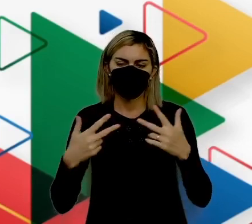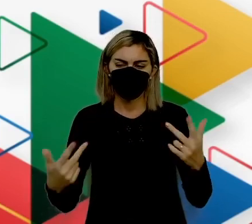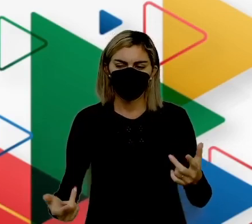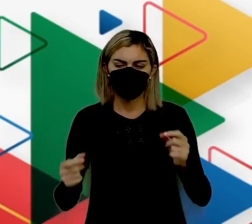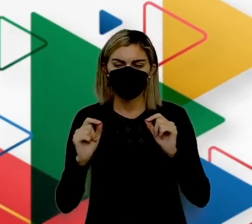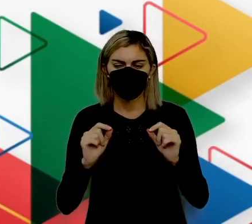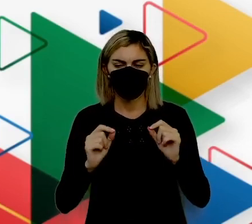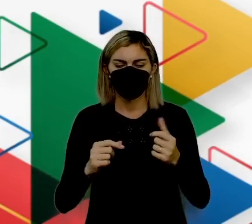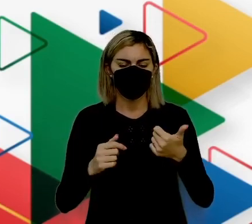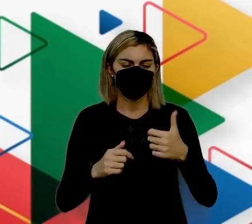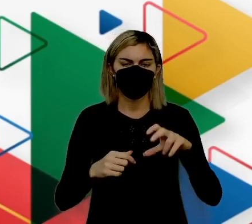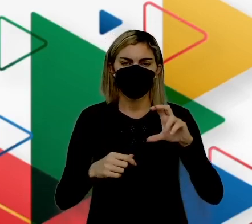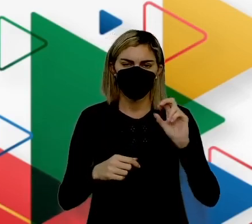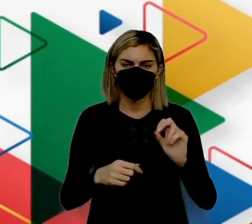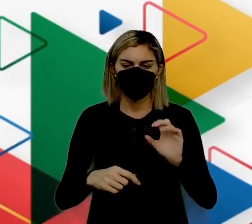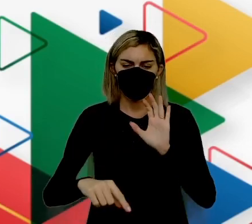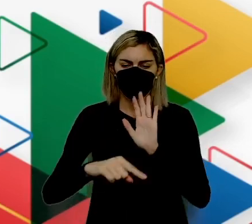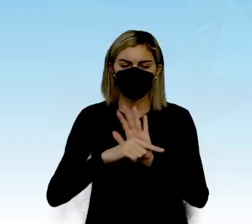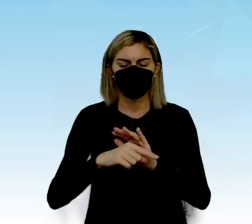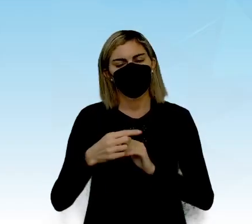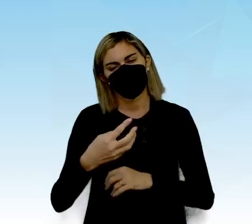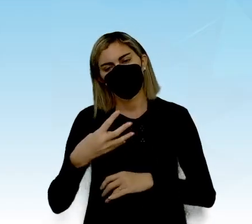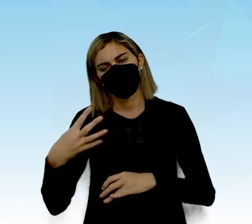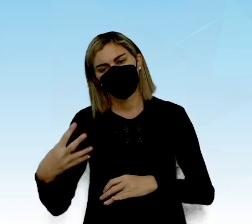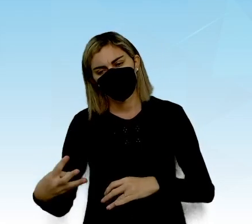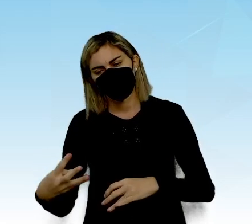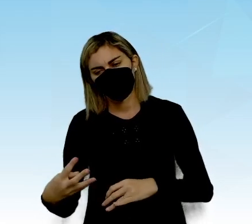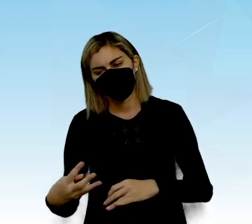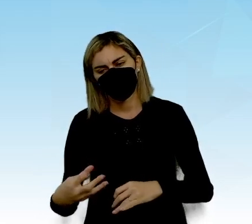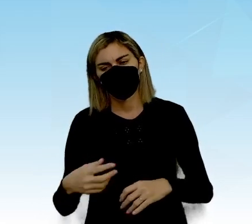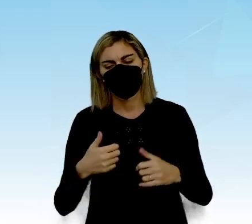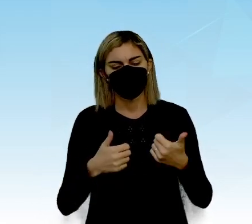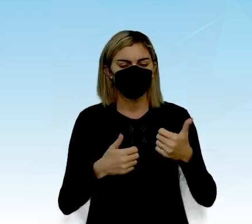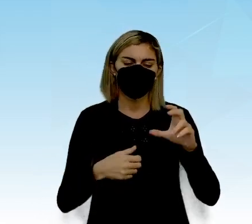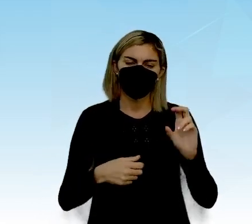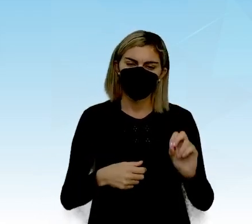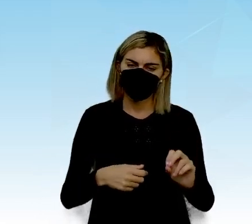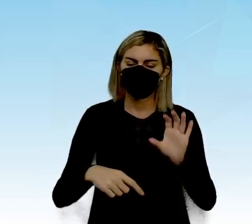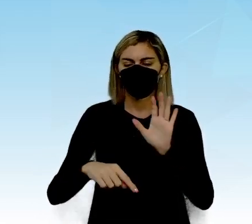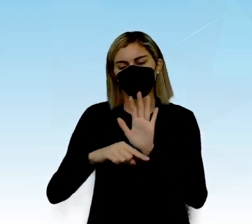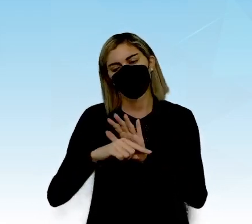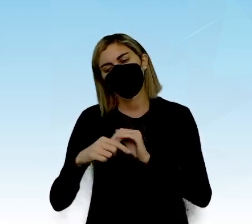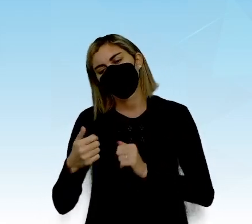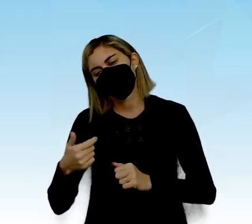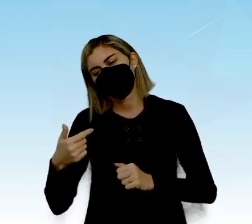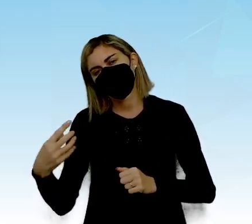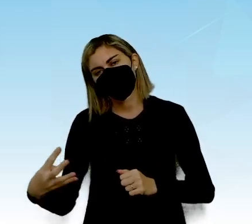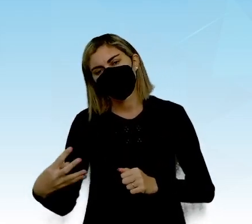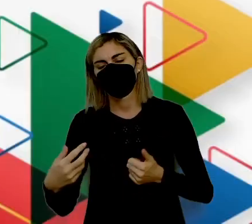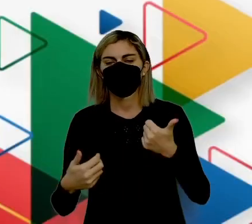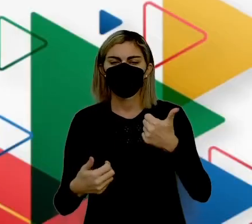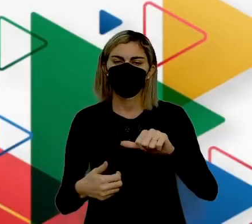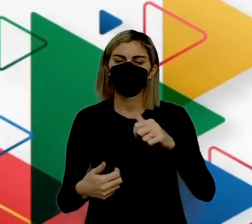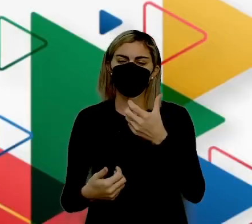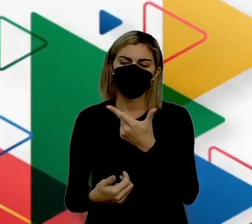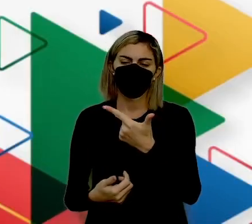que 150 menos 24. 150 menos 24,